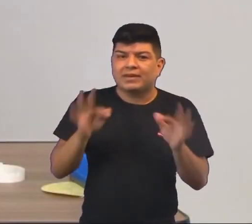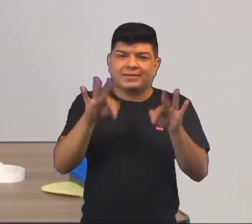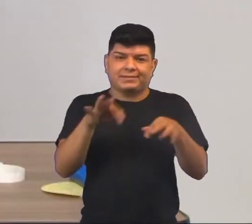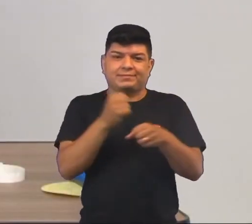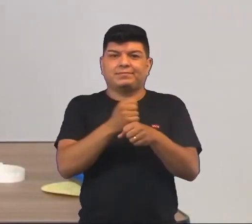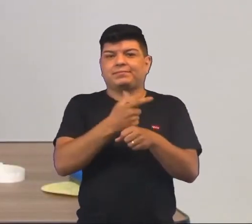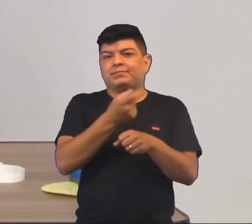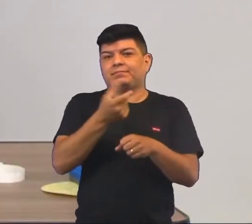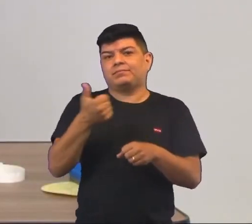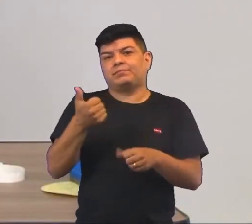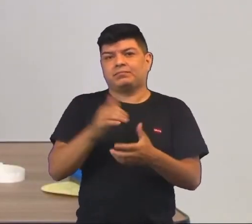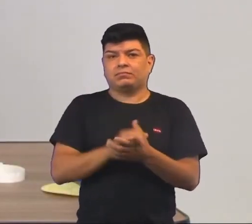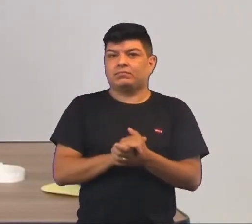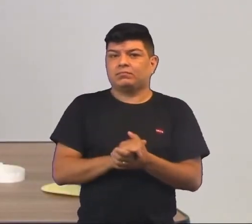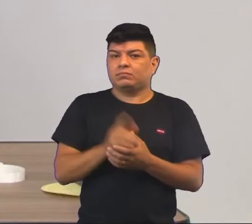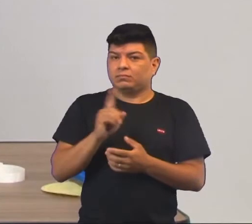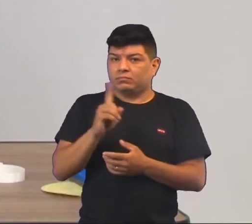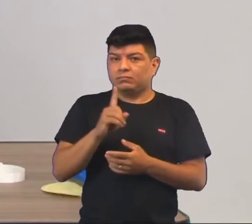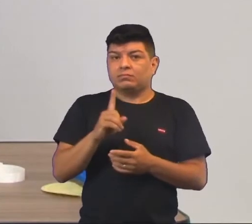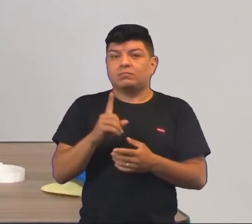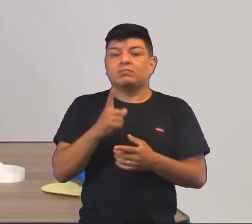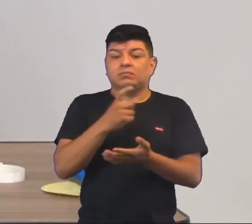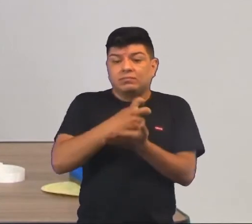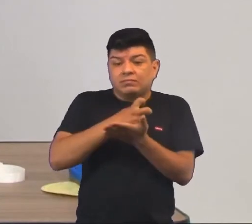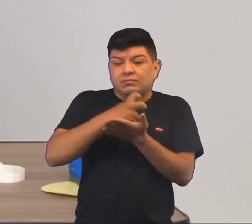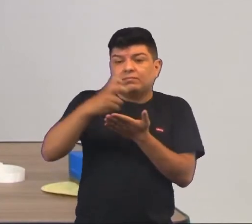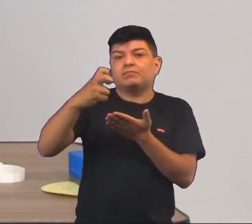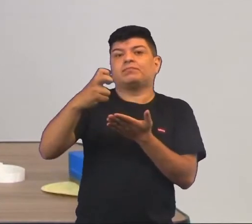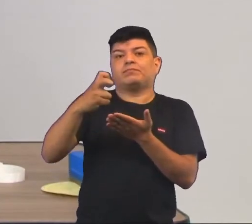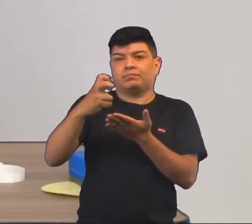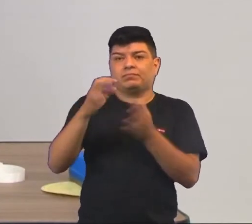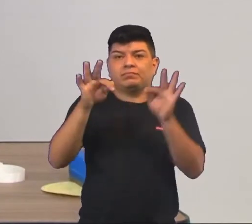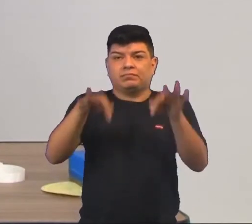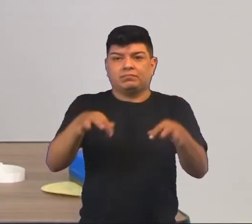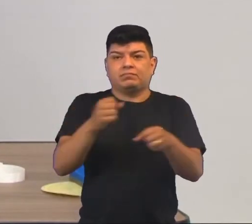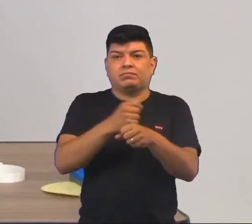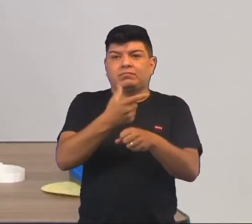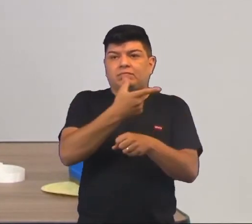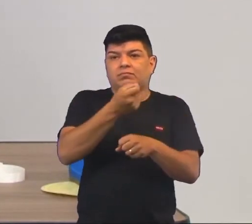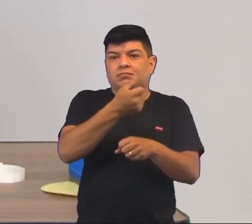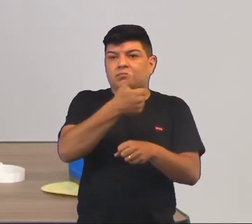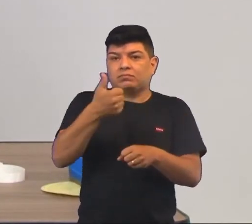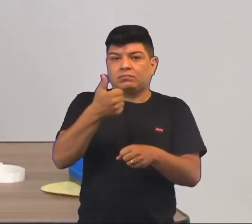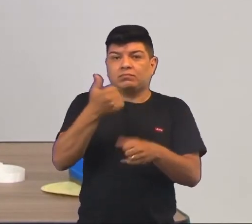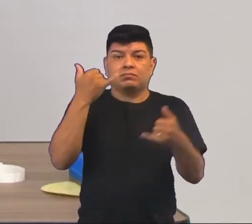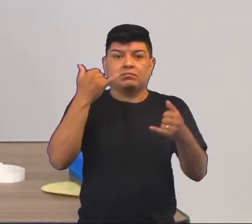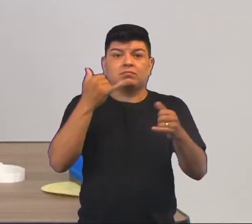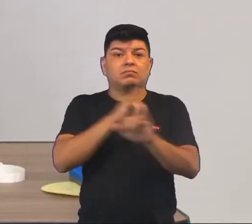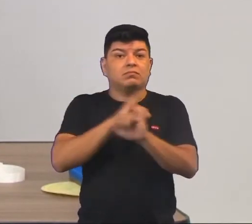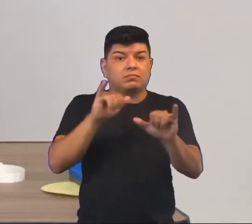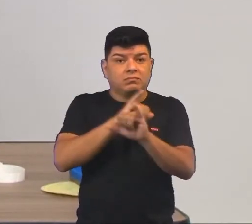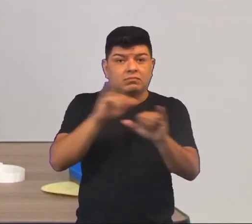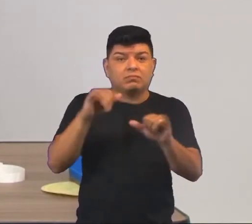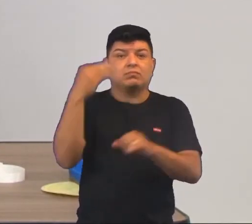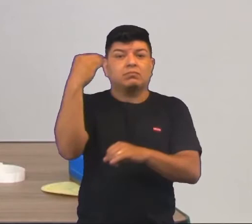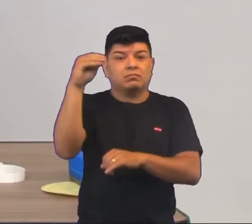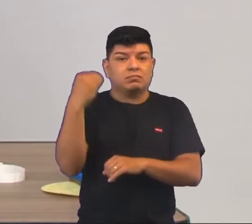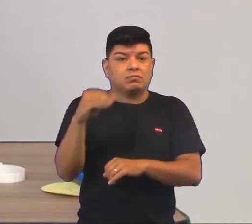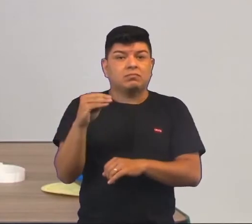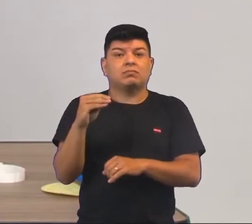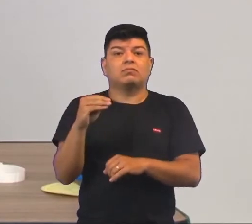de 2021. Não, está dizendo que ele irá sair no final de 2021. Mas a notícia em si, ela foi publicada